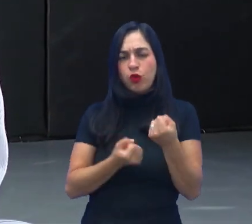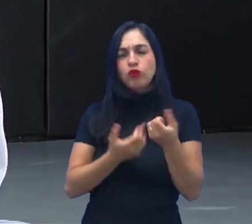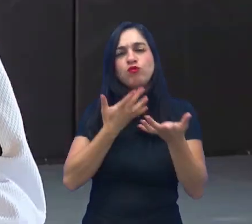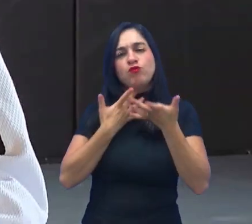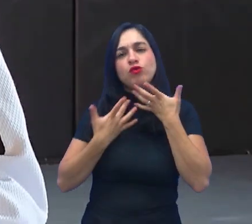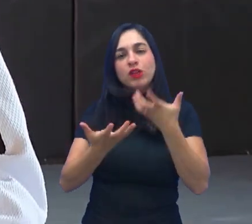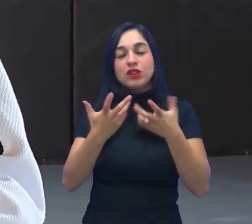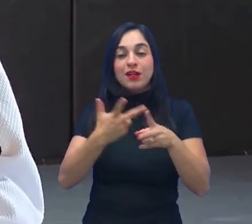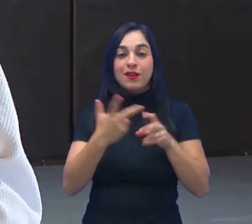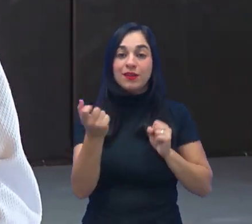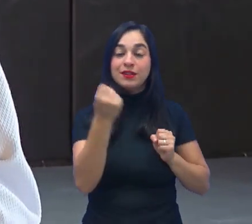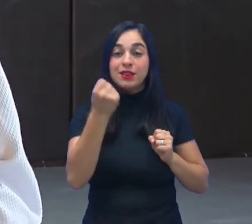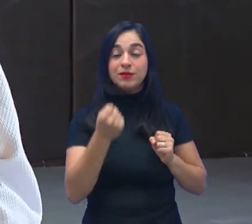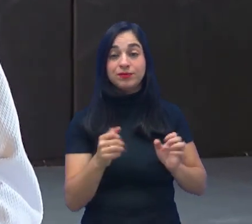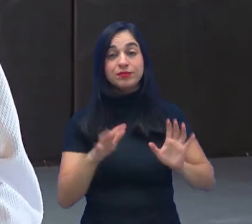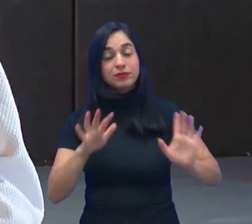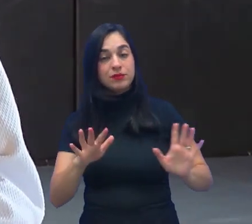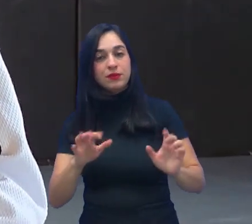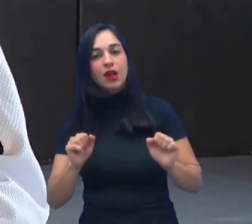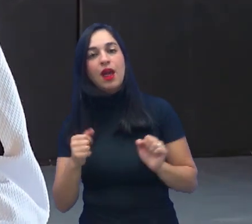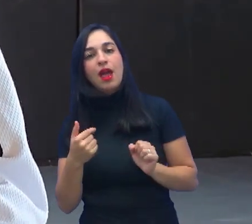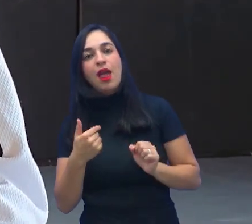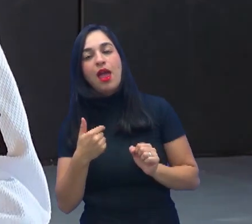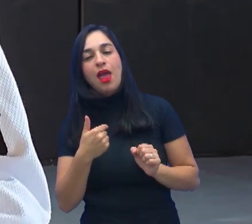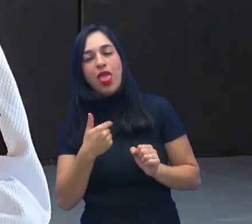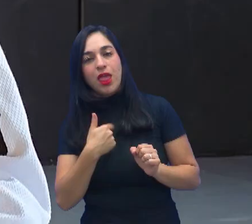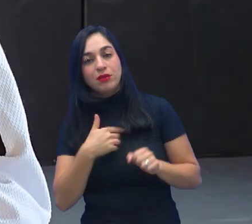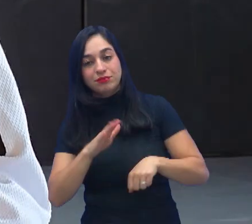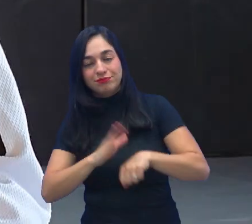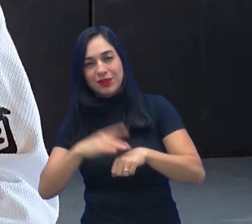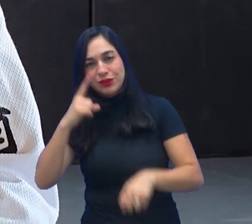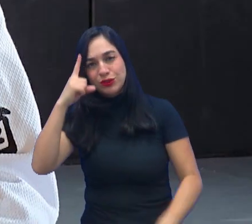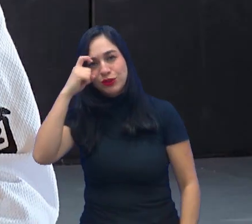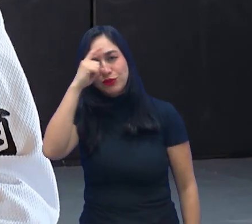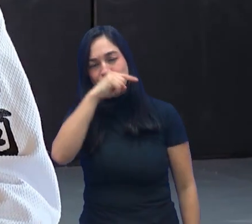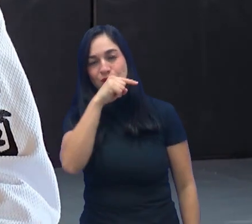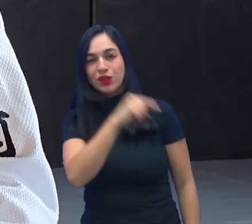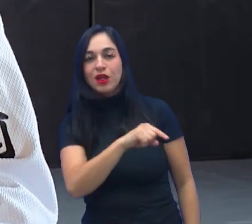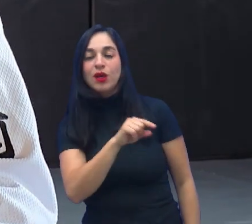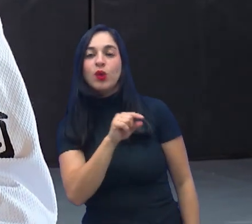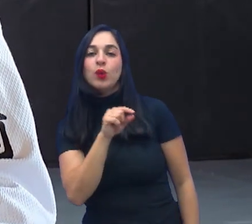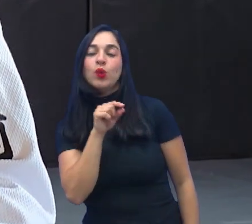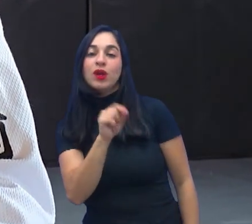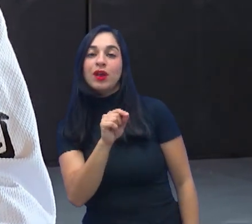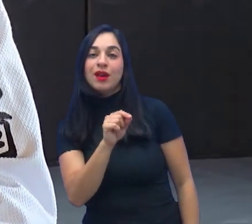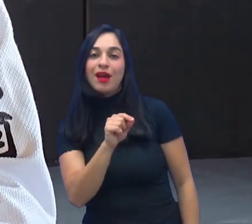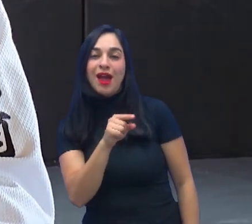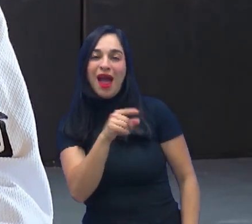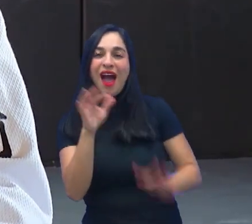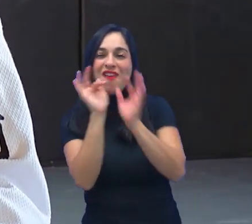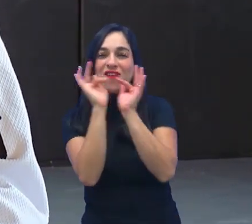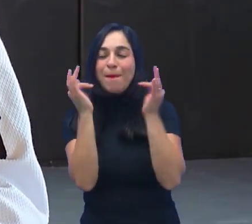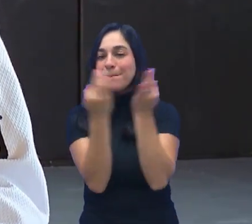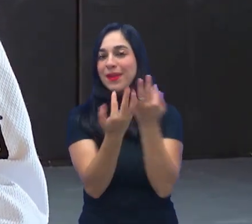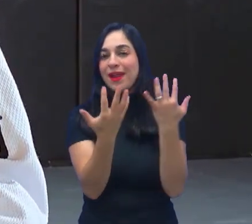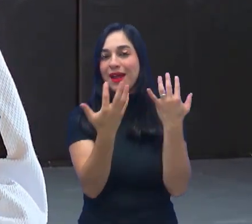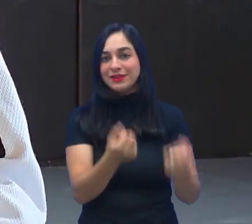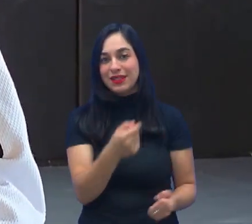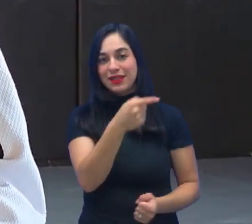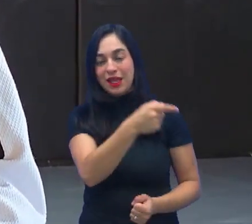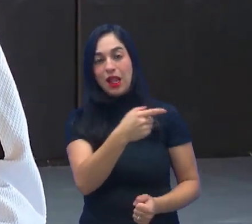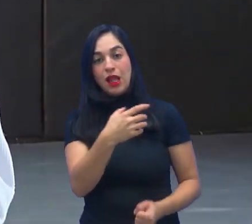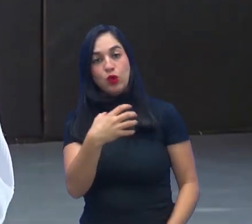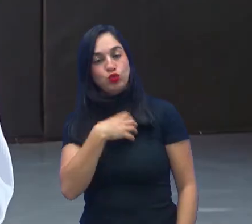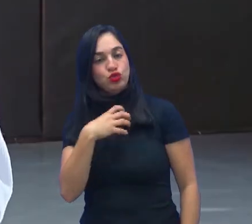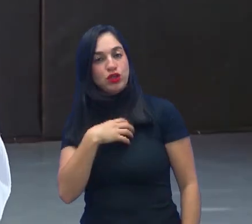ganhar. A maior dificuldade que eu encontrei em trabalhar com a Yasmin, no início, foi a aceitação da família, né, em relação à maneira como a gente conduz o